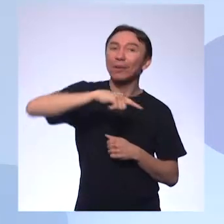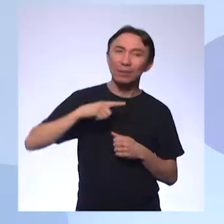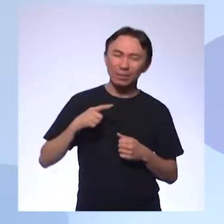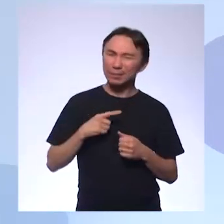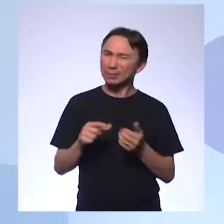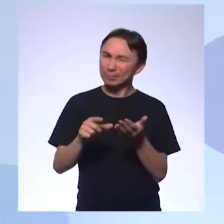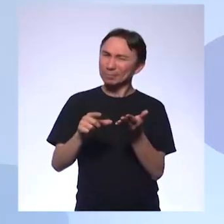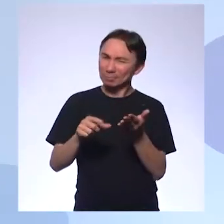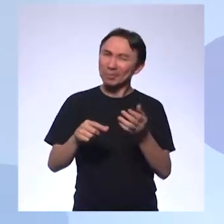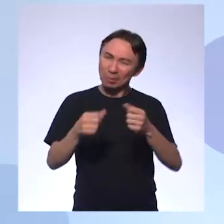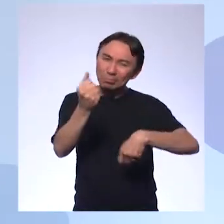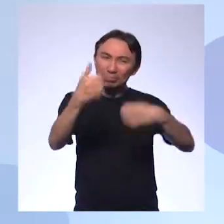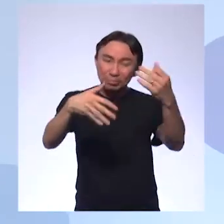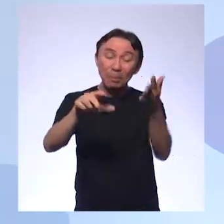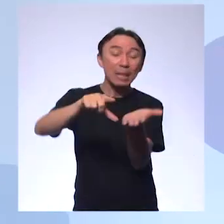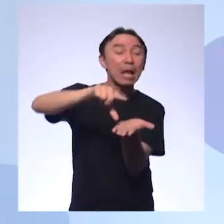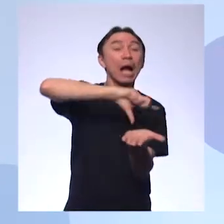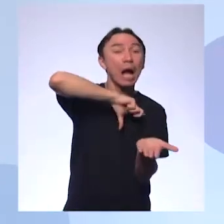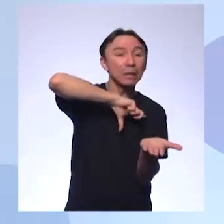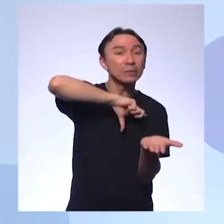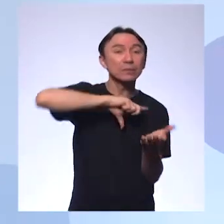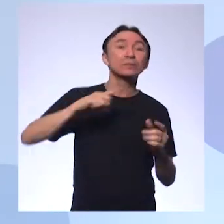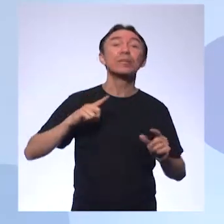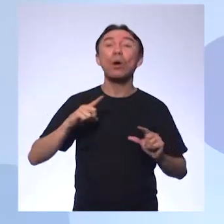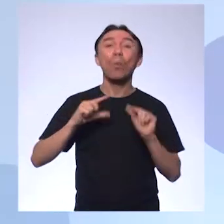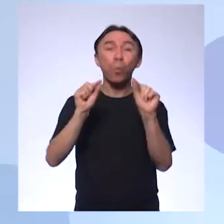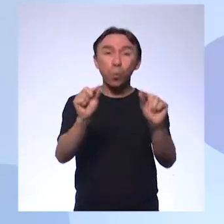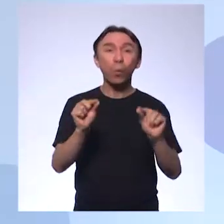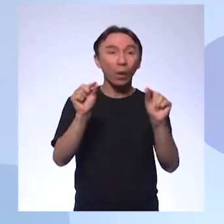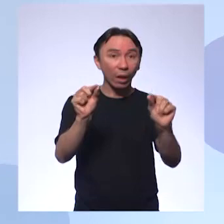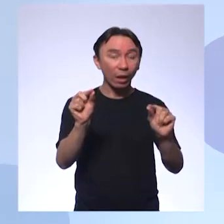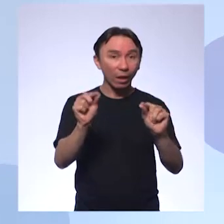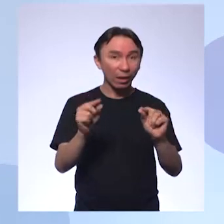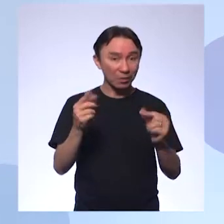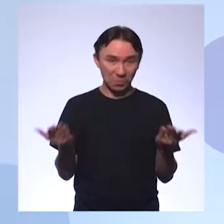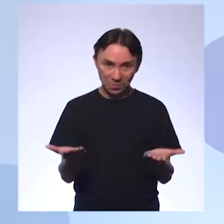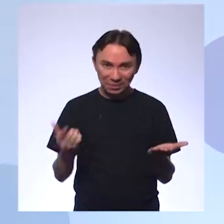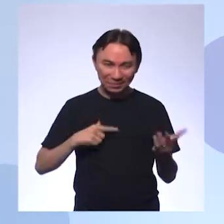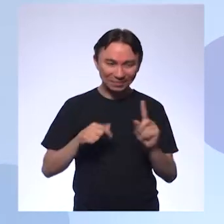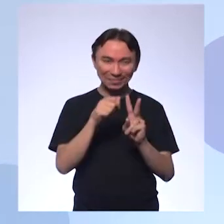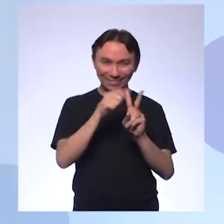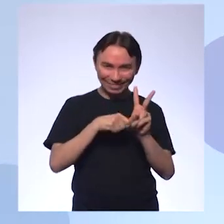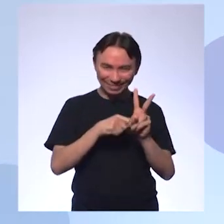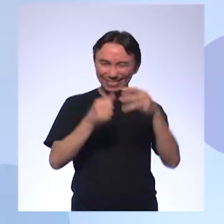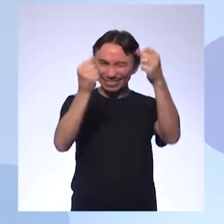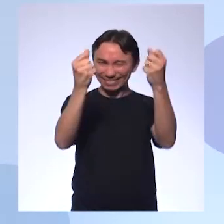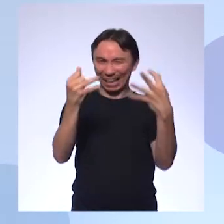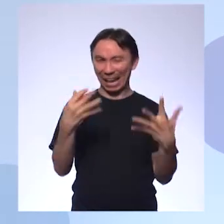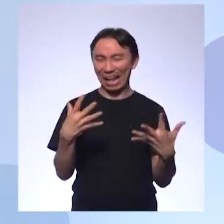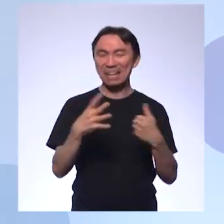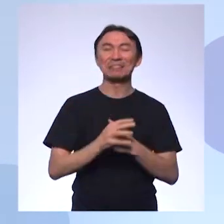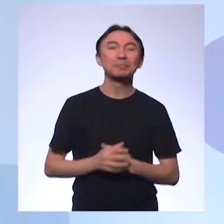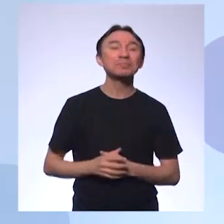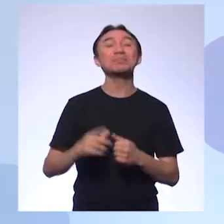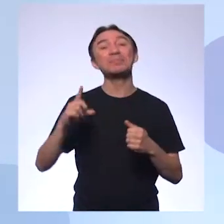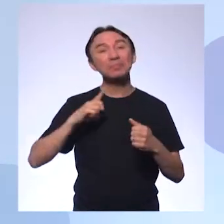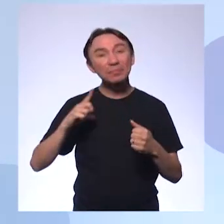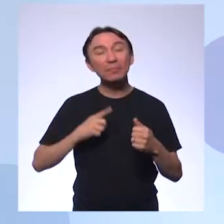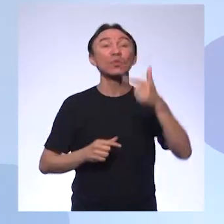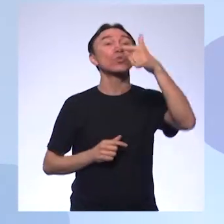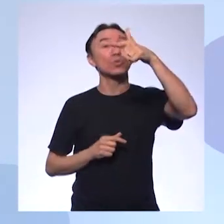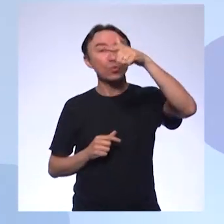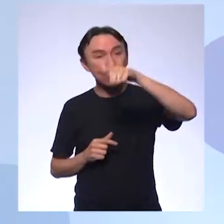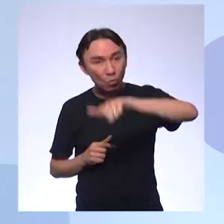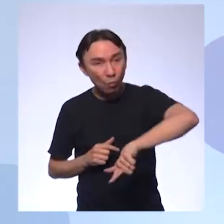competências socioemocionais escolhidas para serem trabalhadas durante esse bimestre, a gente vai retomar